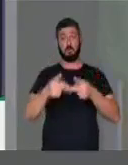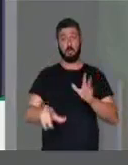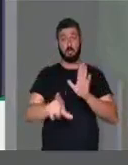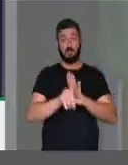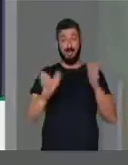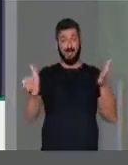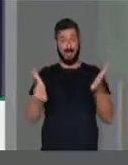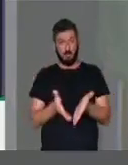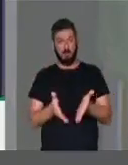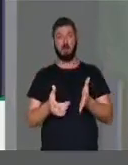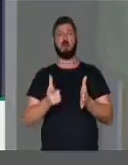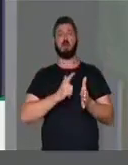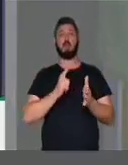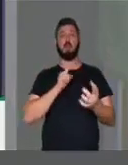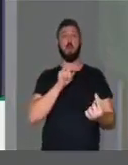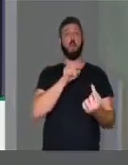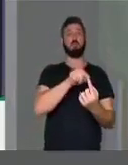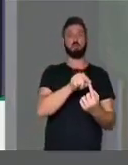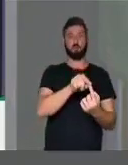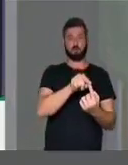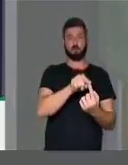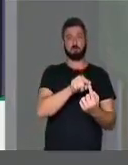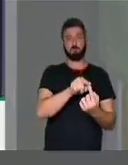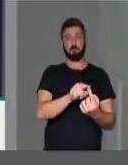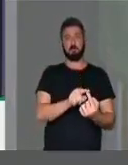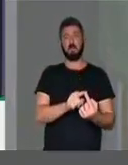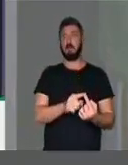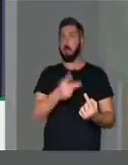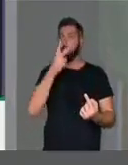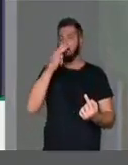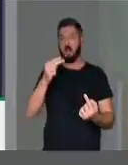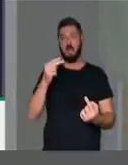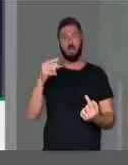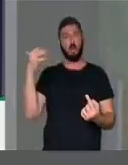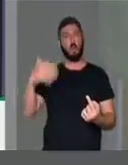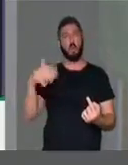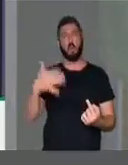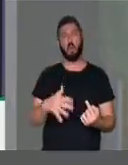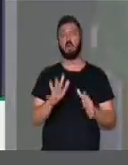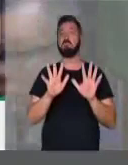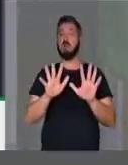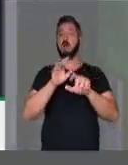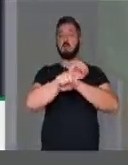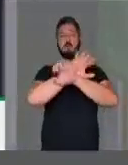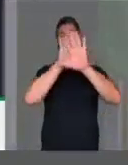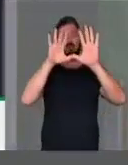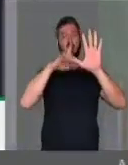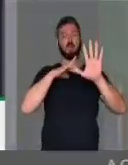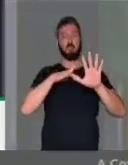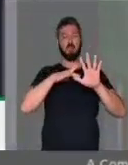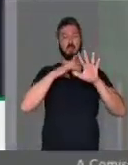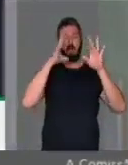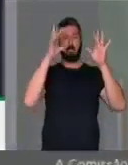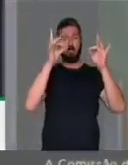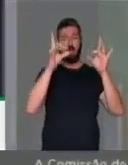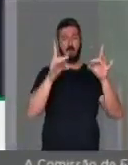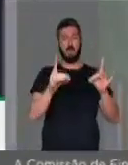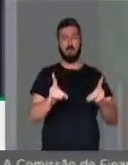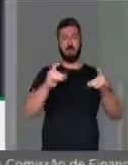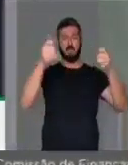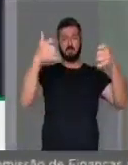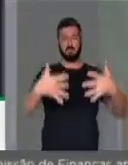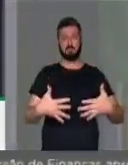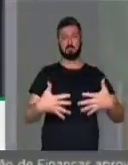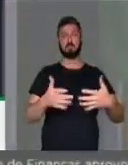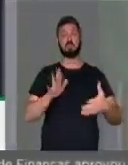de lei apresenta metas que, embora ambiciosas, são claras e bem definidas, e com